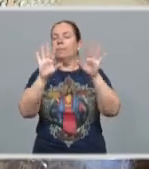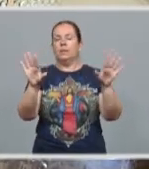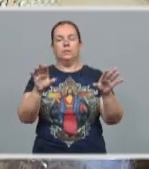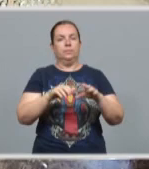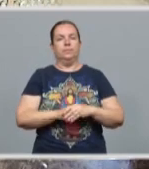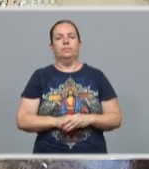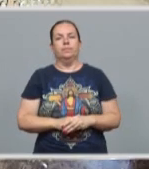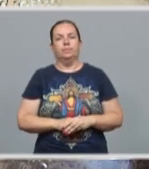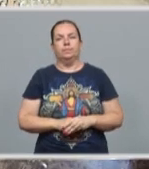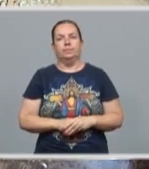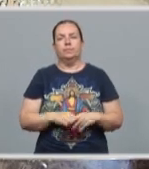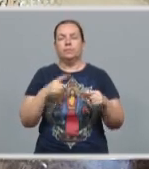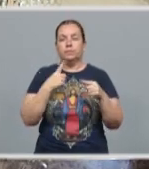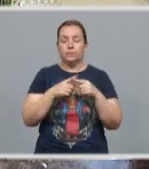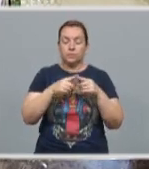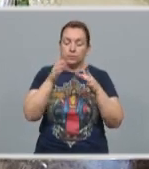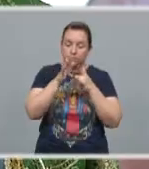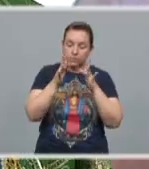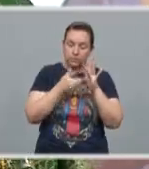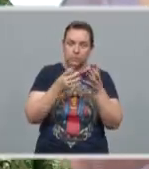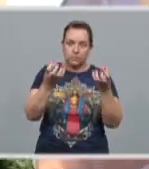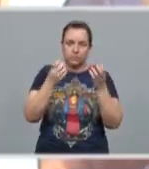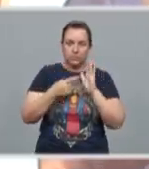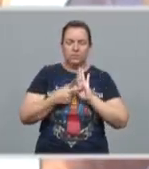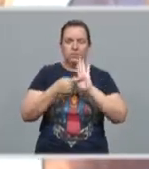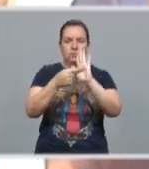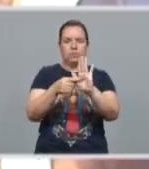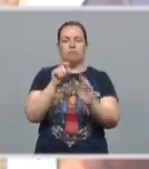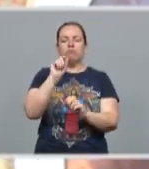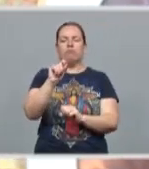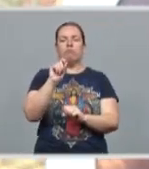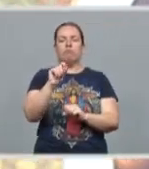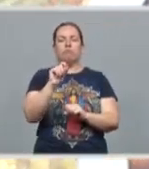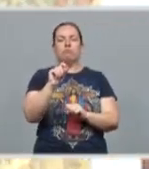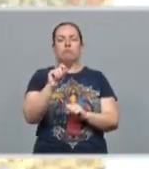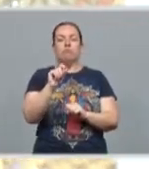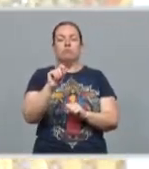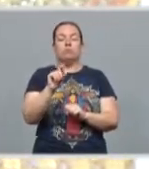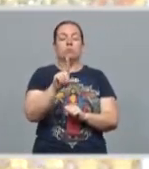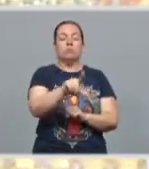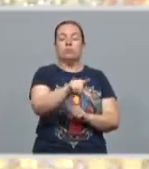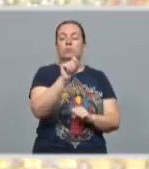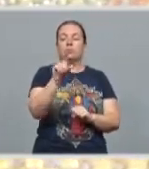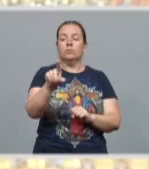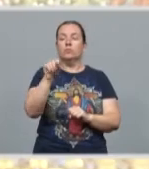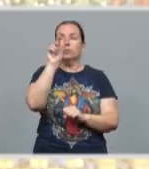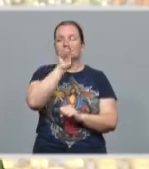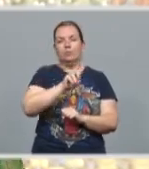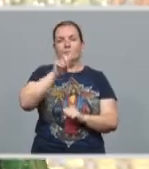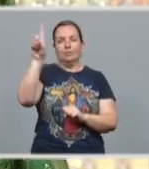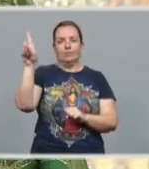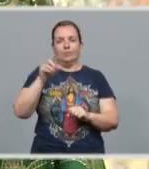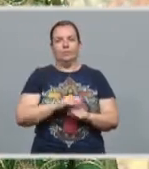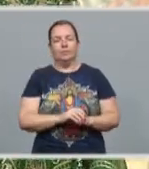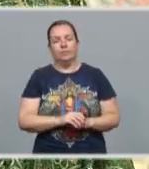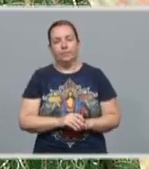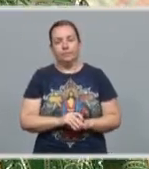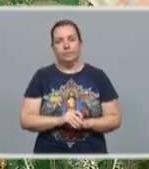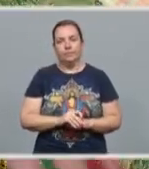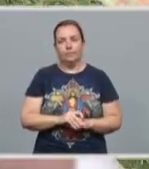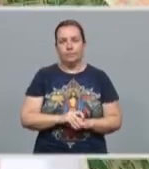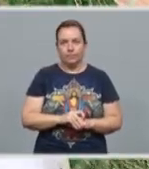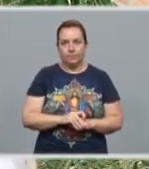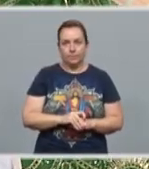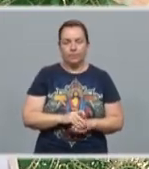para concretamente mostrar quem eram os preferidos de Deus, é interessante você perceber